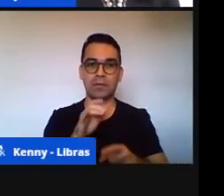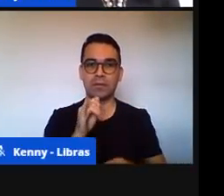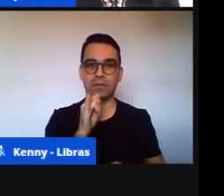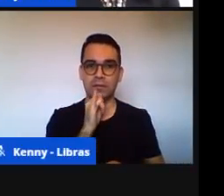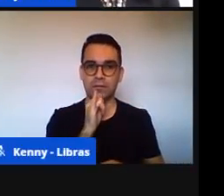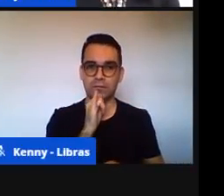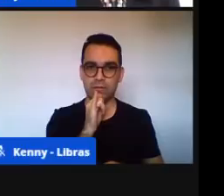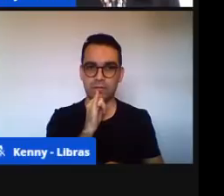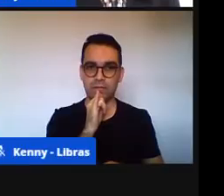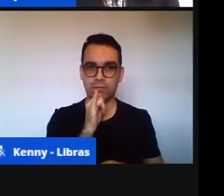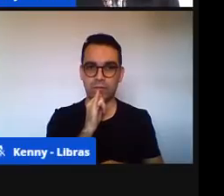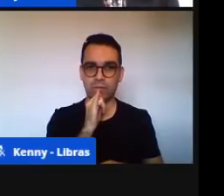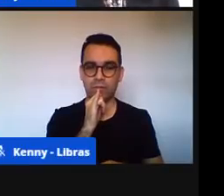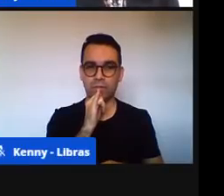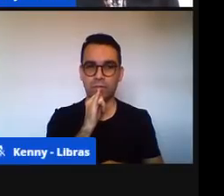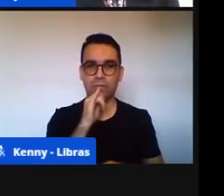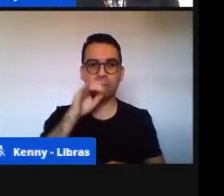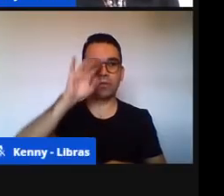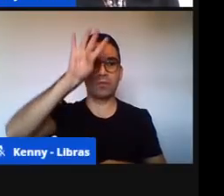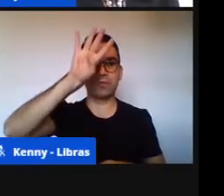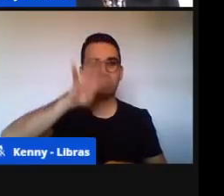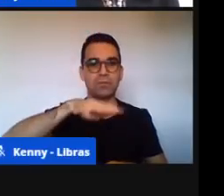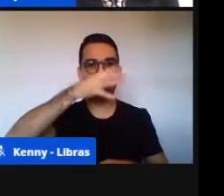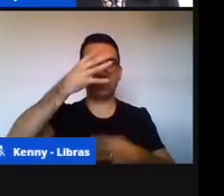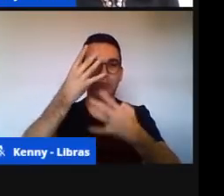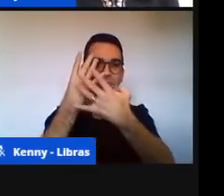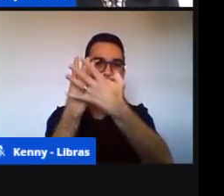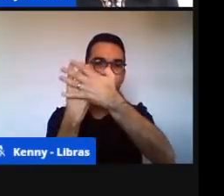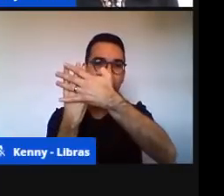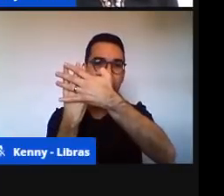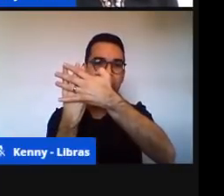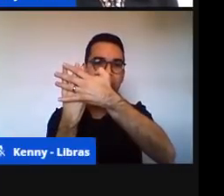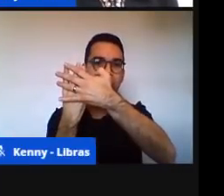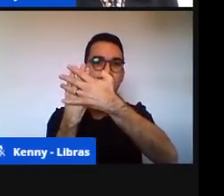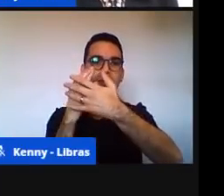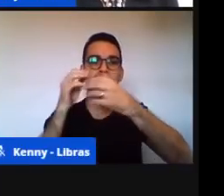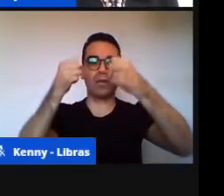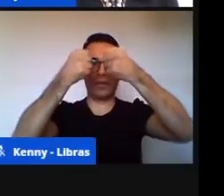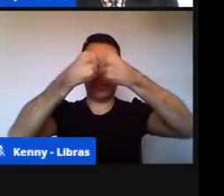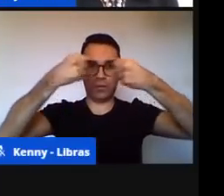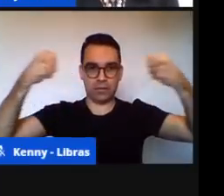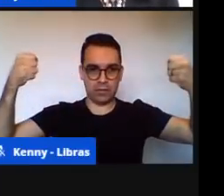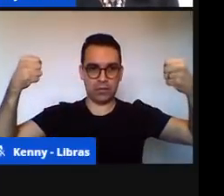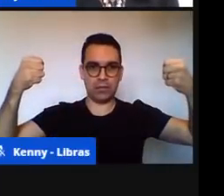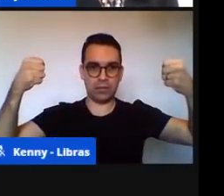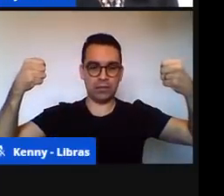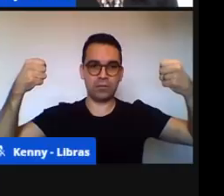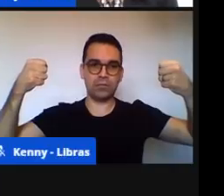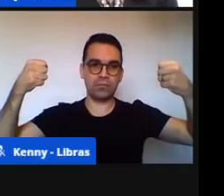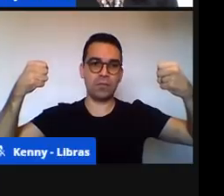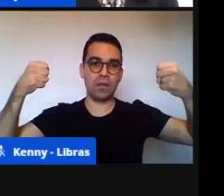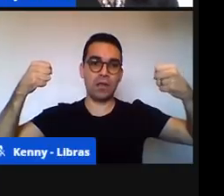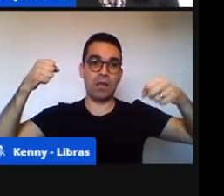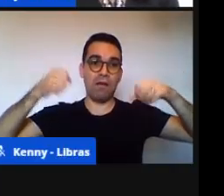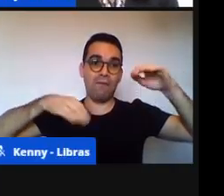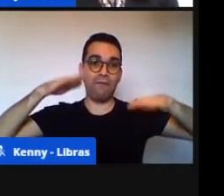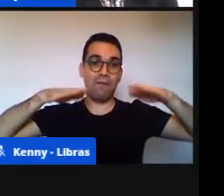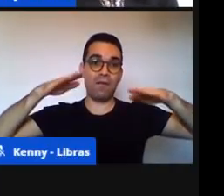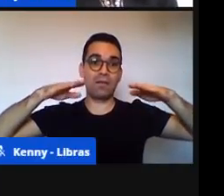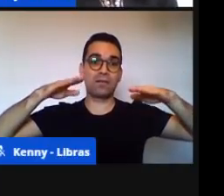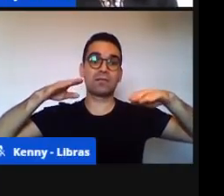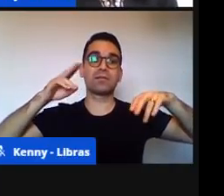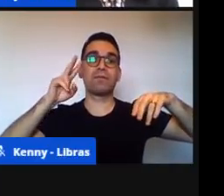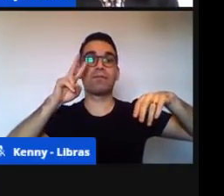telas milimétricas. Né? Então, se uma janela vai ficar aberta, se tem uma janela que pode ficar aberta, mesmo que ela fique lá em cima, fique alta,